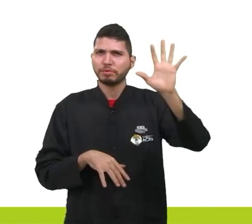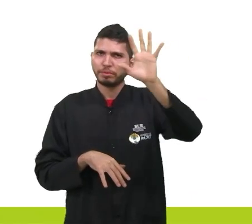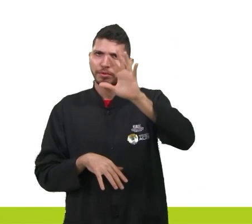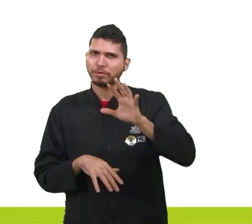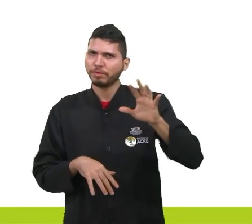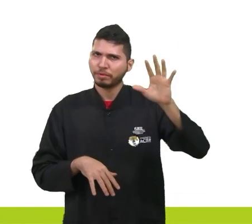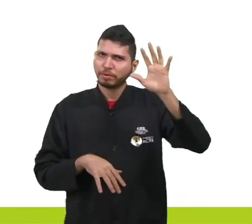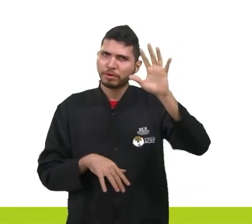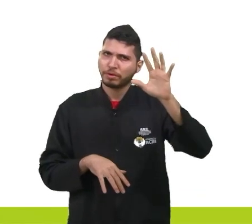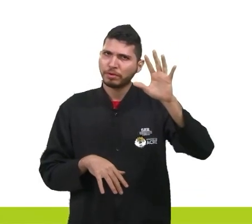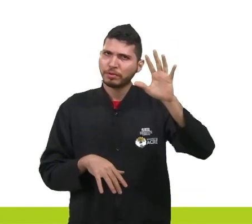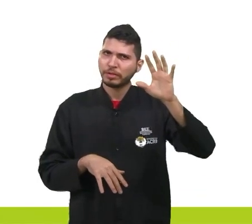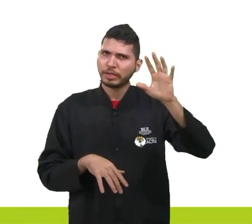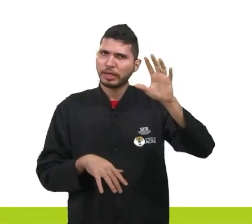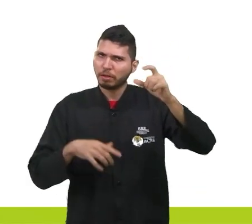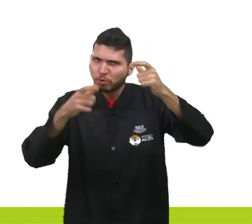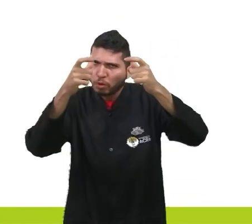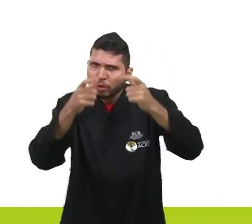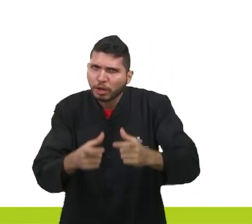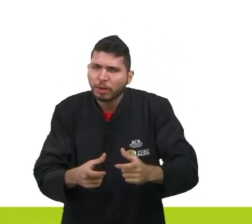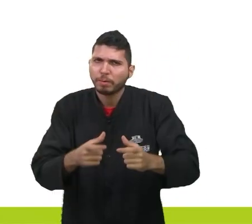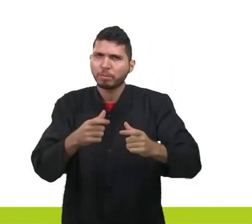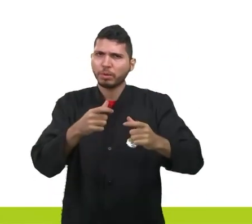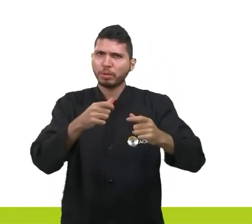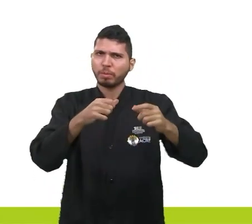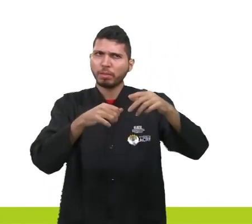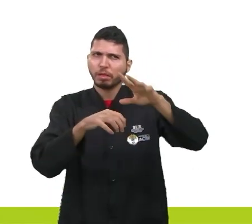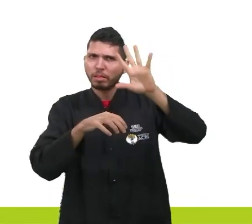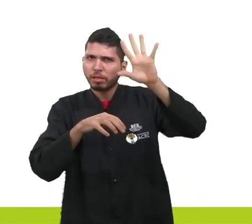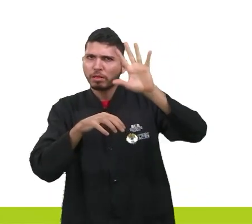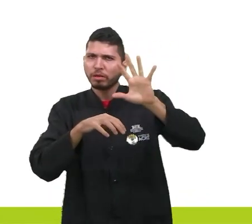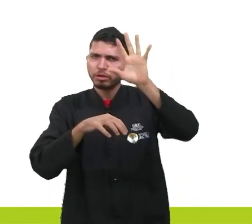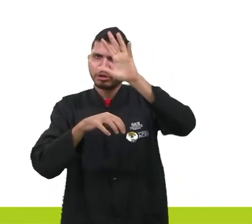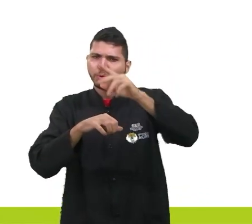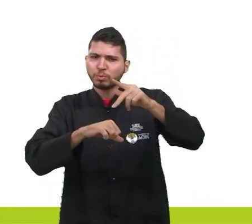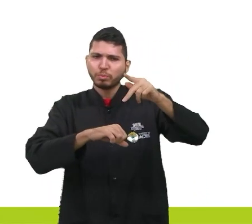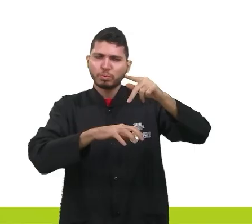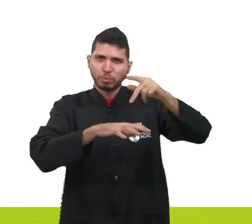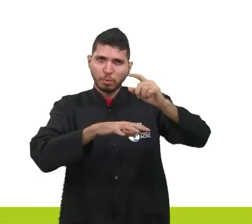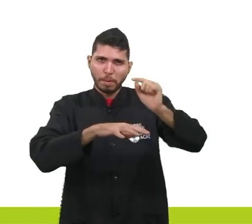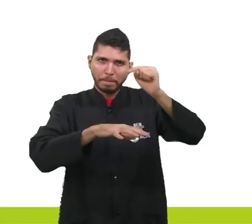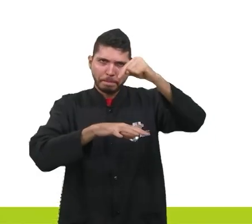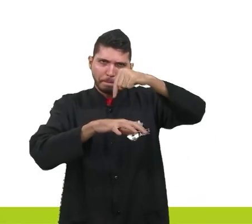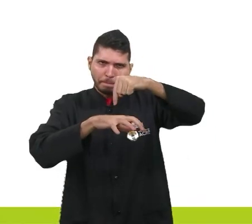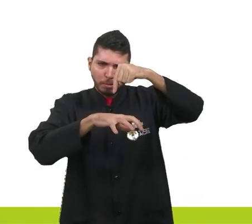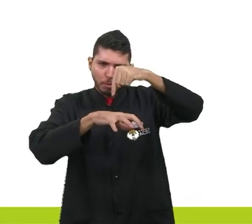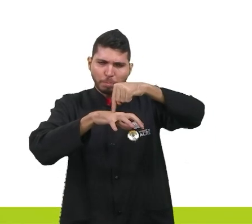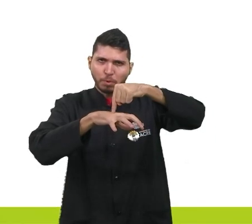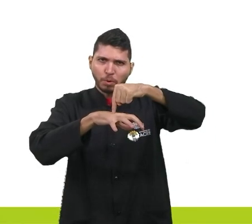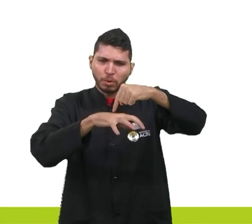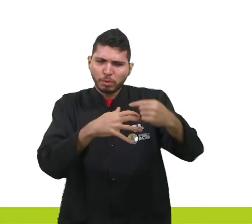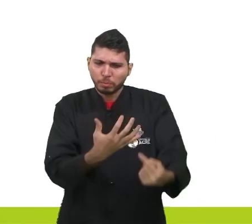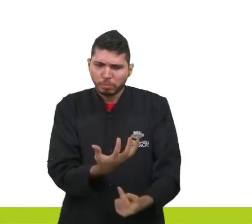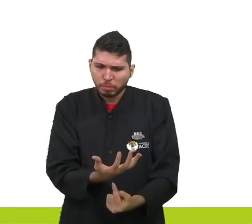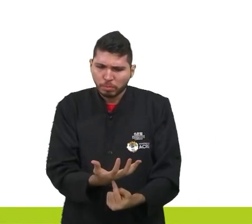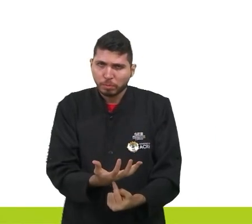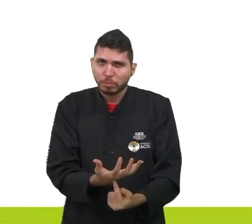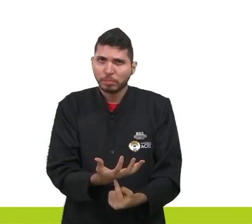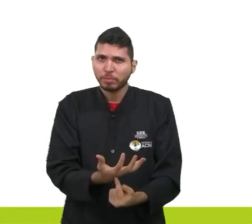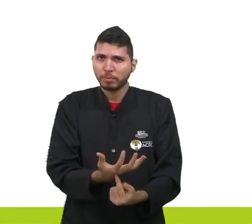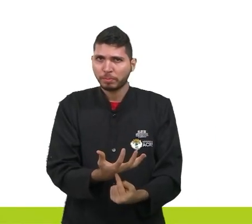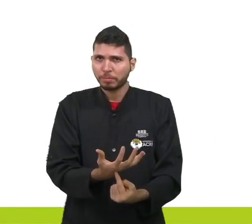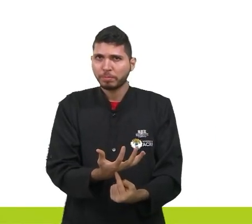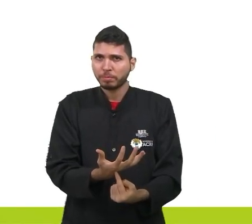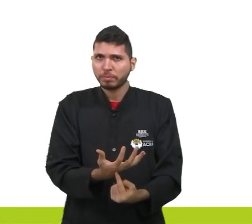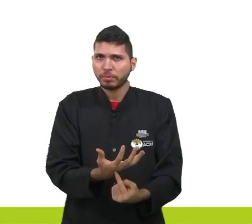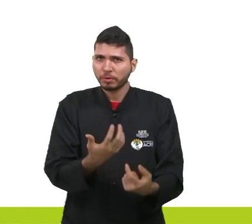na região polar, fica lá na região dos polos. Isso é, tá, algo que a gente